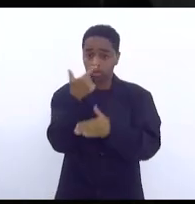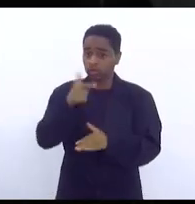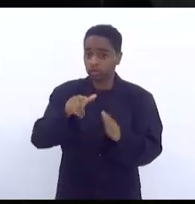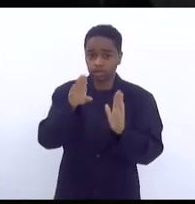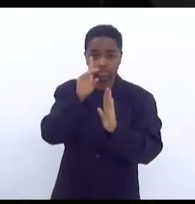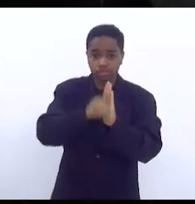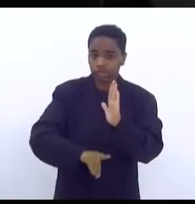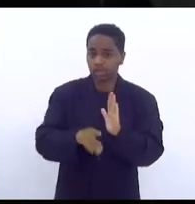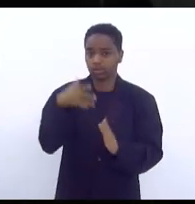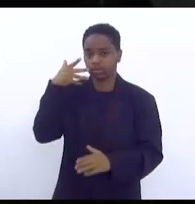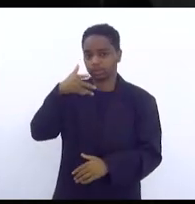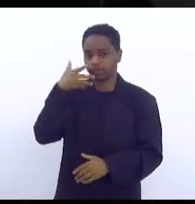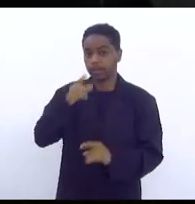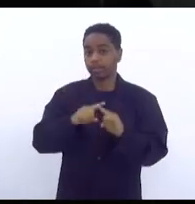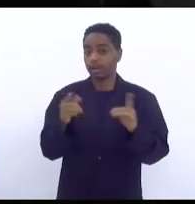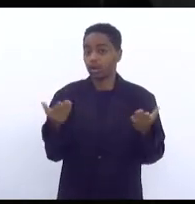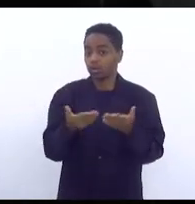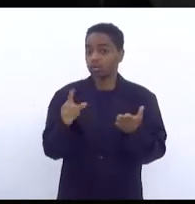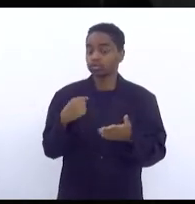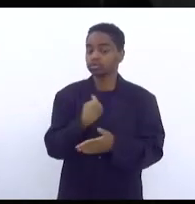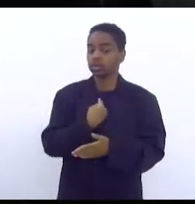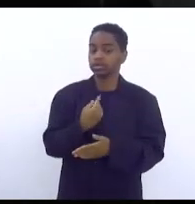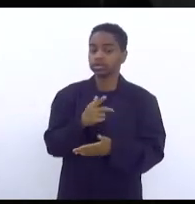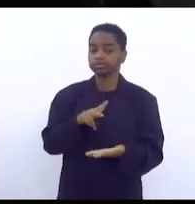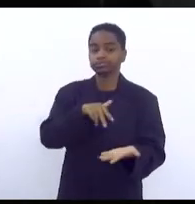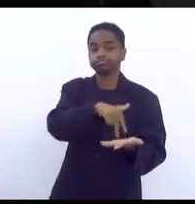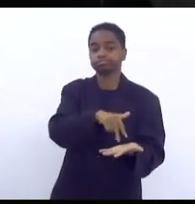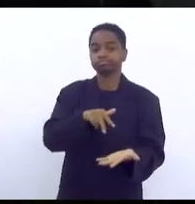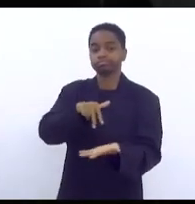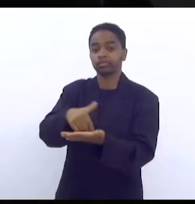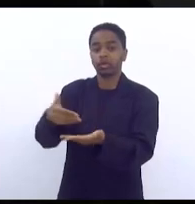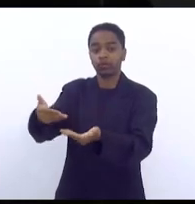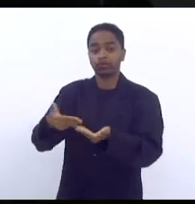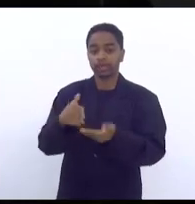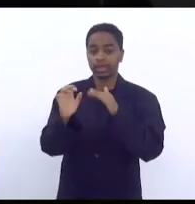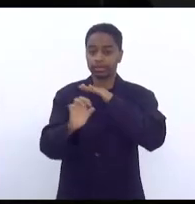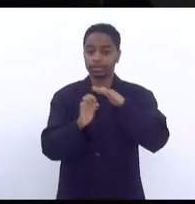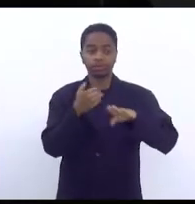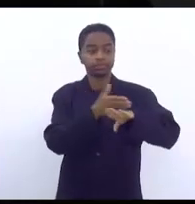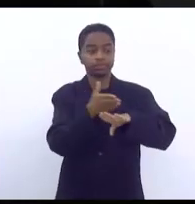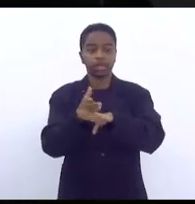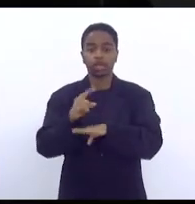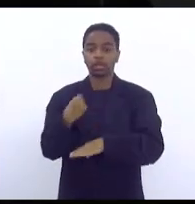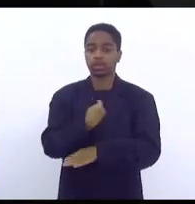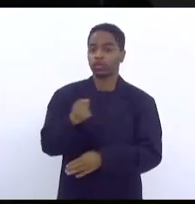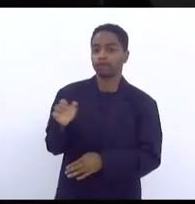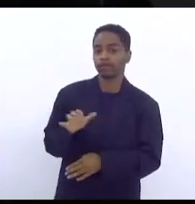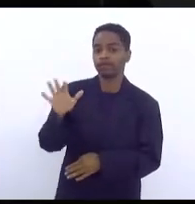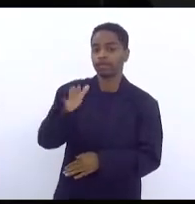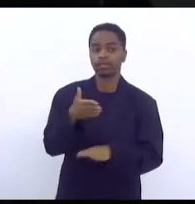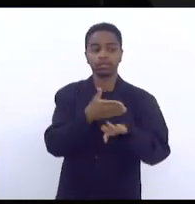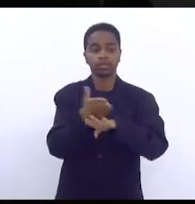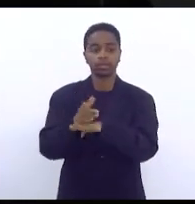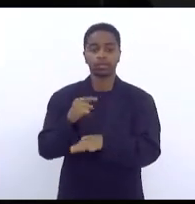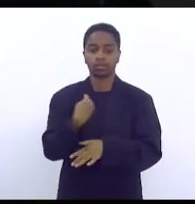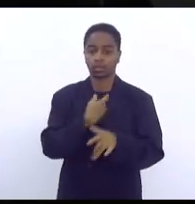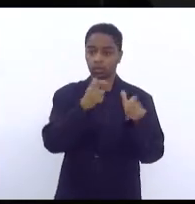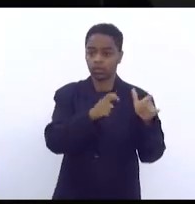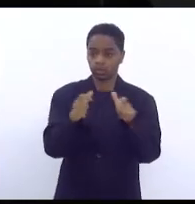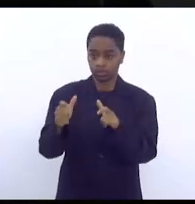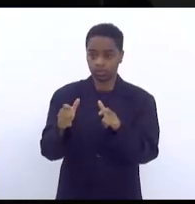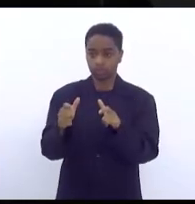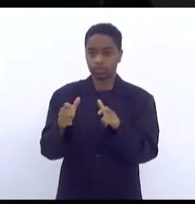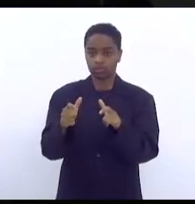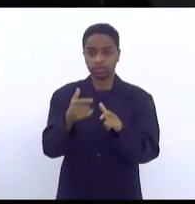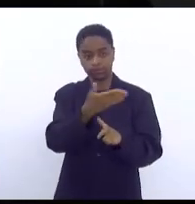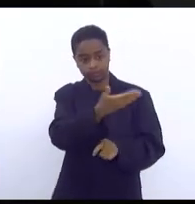fala e nós estamos aqui hoje para convidar as empresas para ir na nossa comunidade para ir no nosso local venha fazer uma